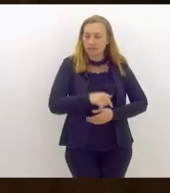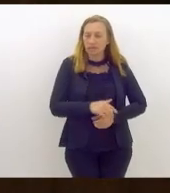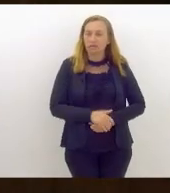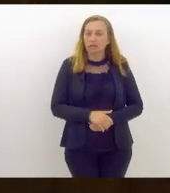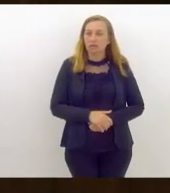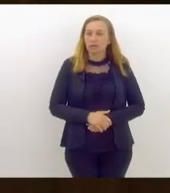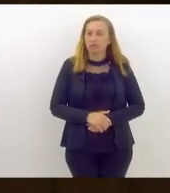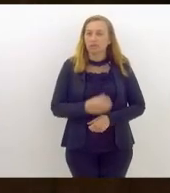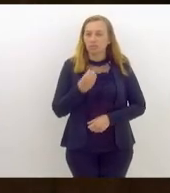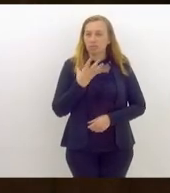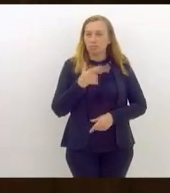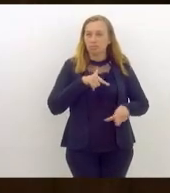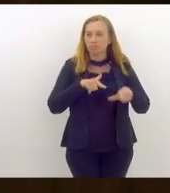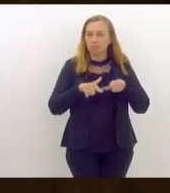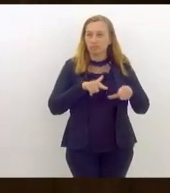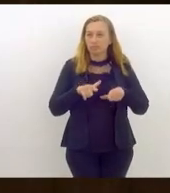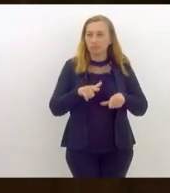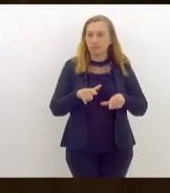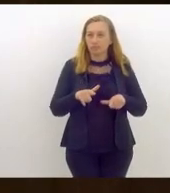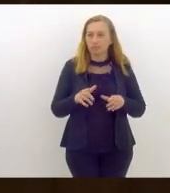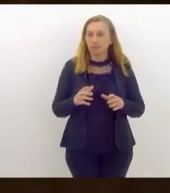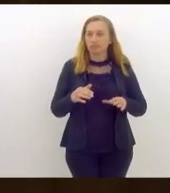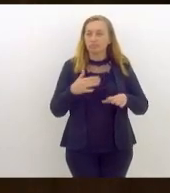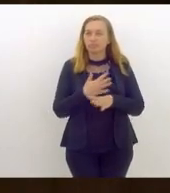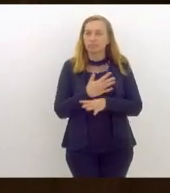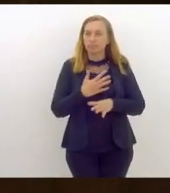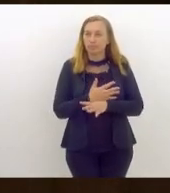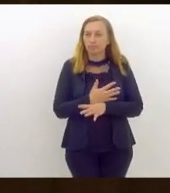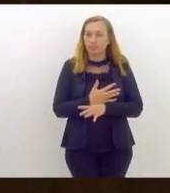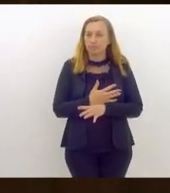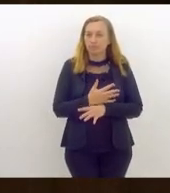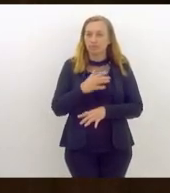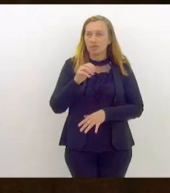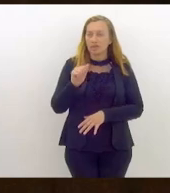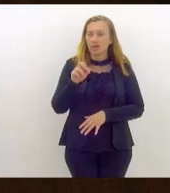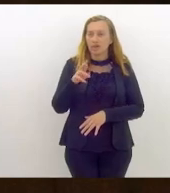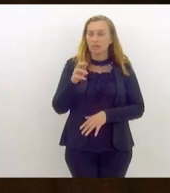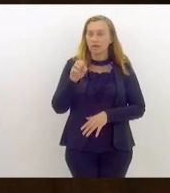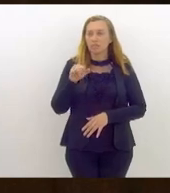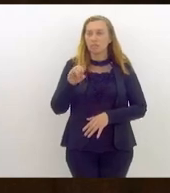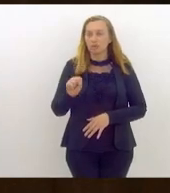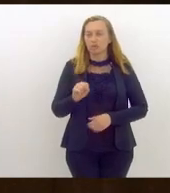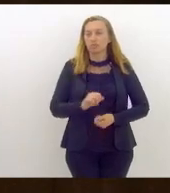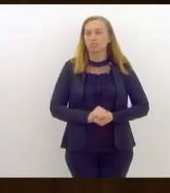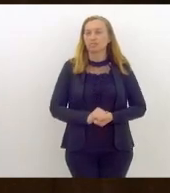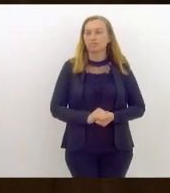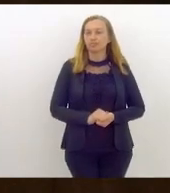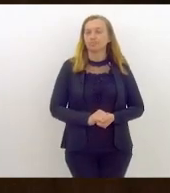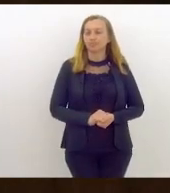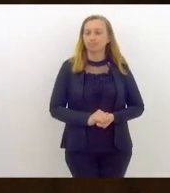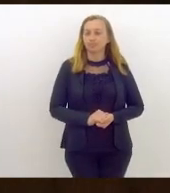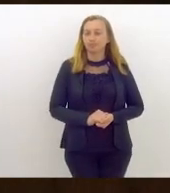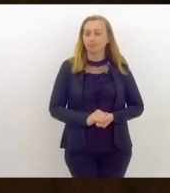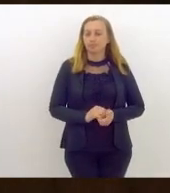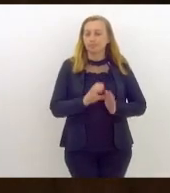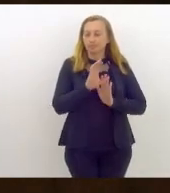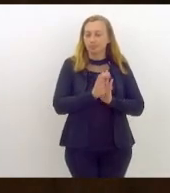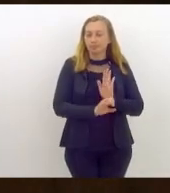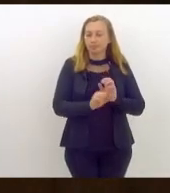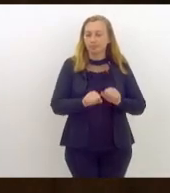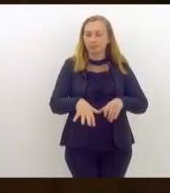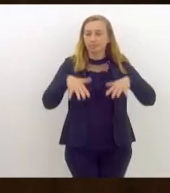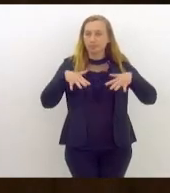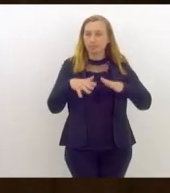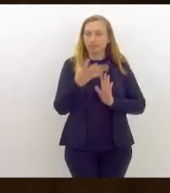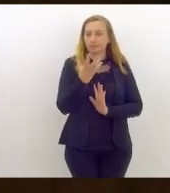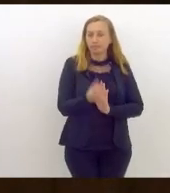bom trabalho lá na nossa região, na cidade de Carapebus, na nossa querida cidade de Carapebus. Parecer as emendas de plenário.